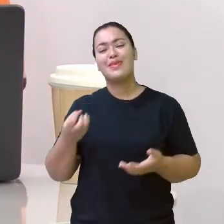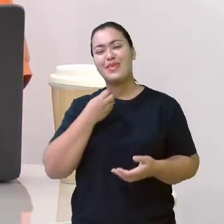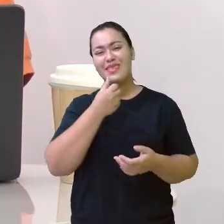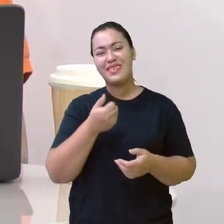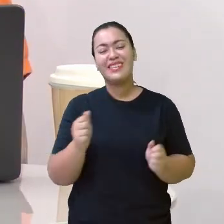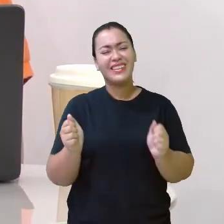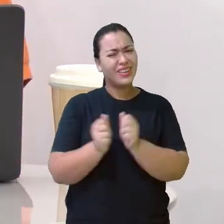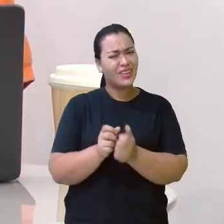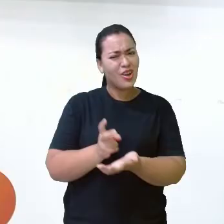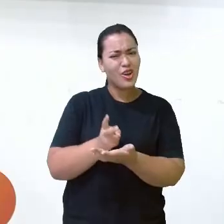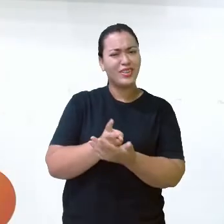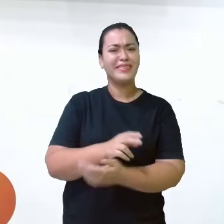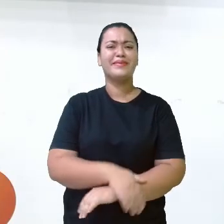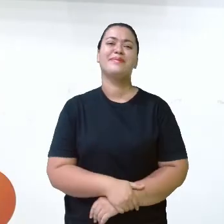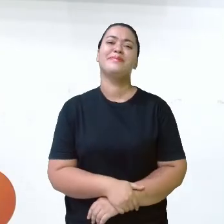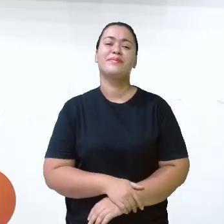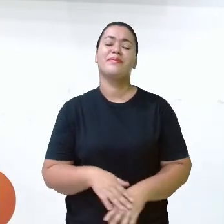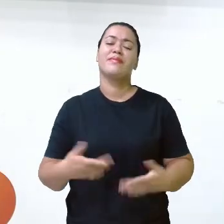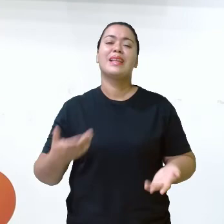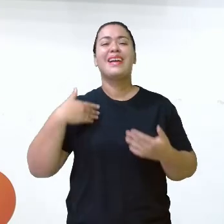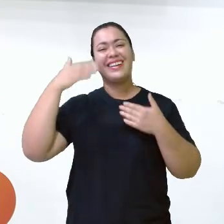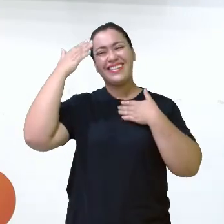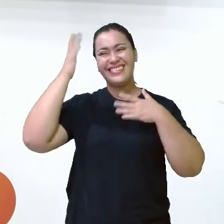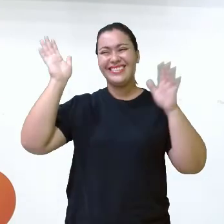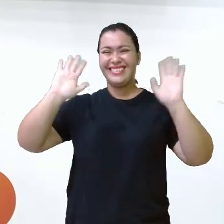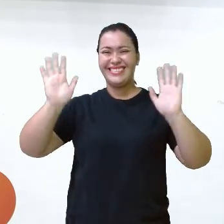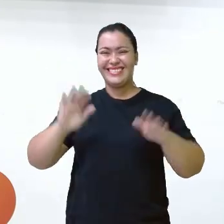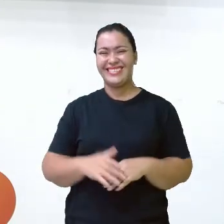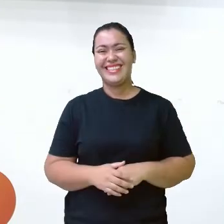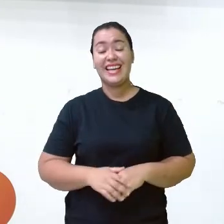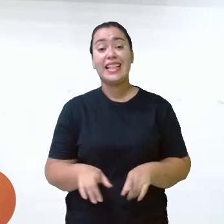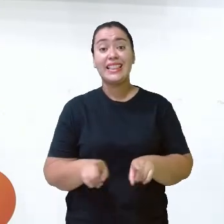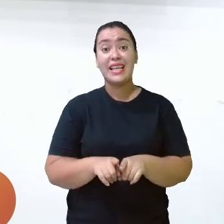Fica com a gente. É verdade. Obrigada, Gisela.